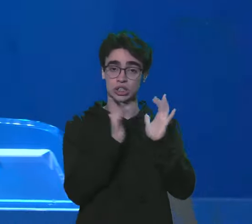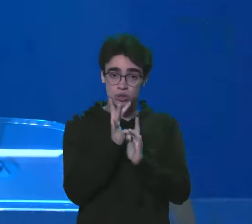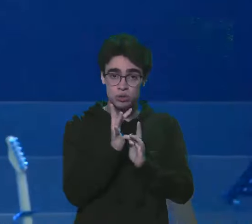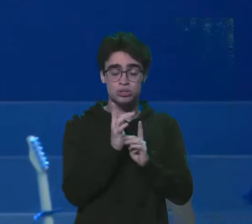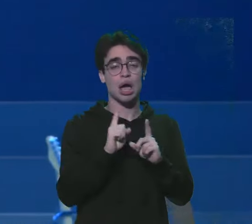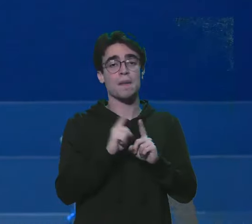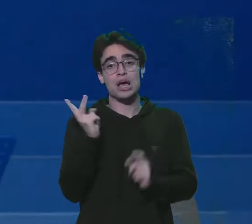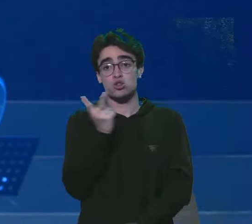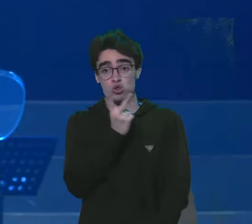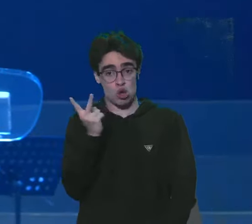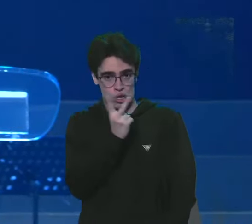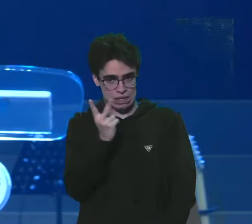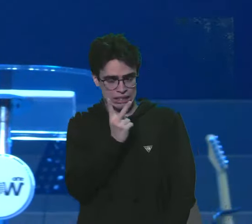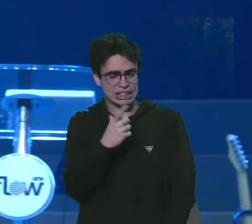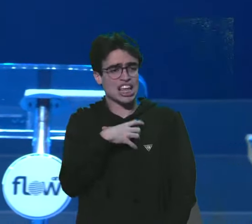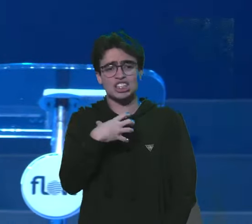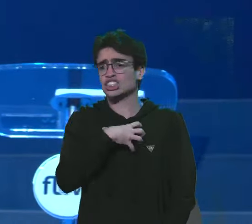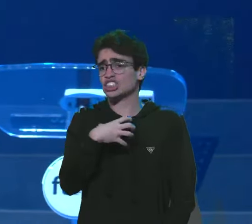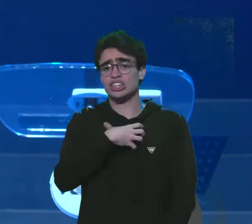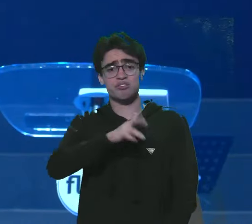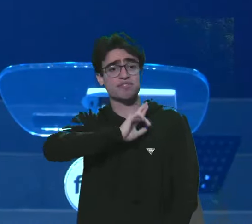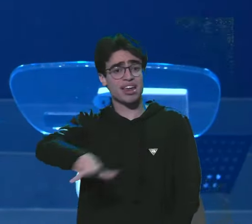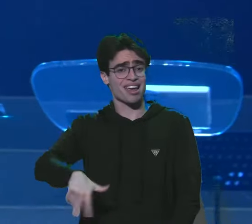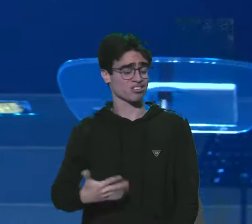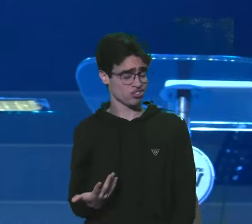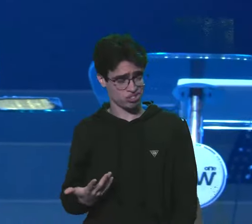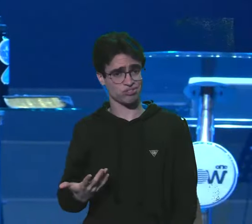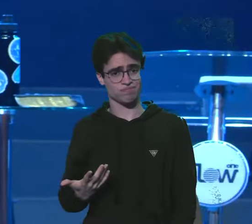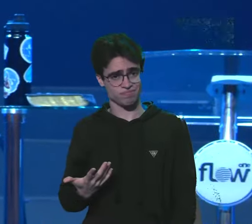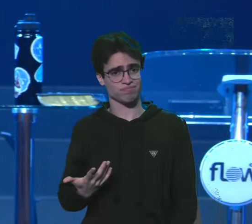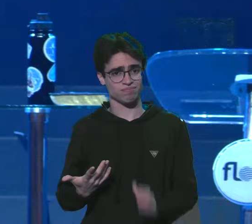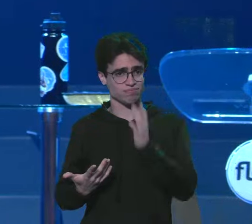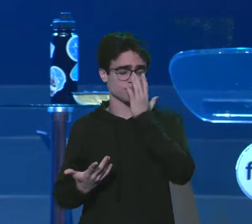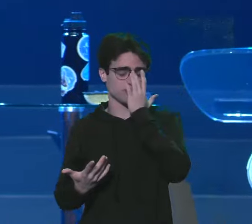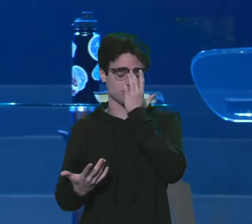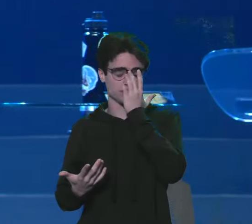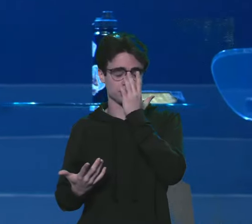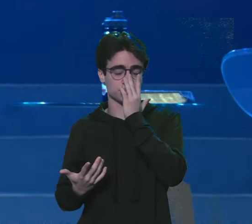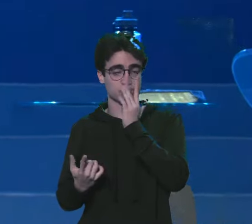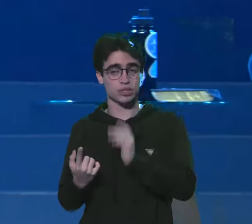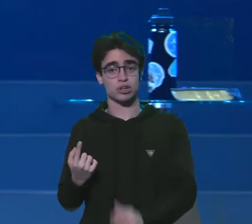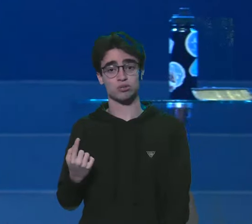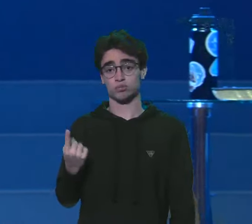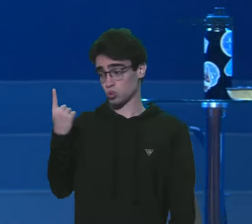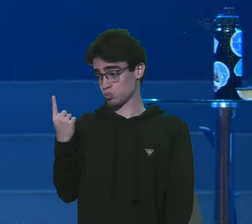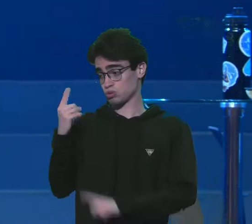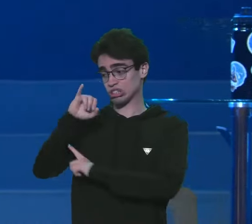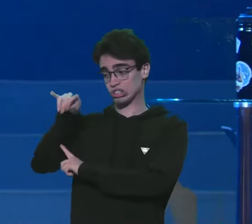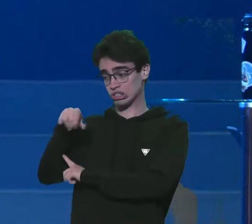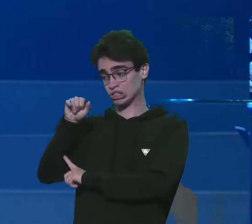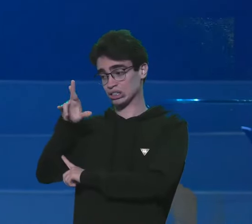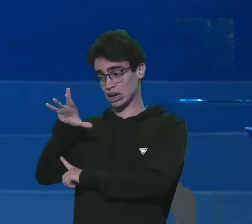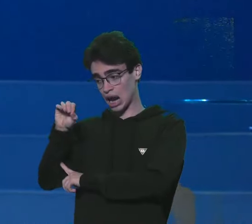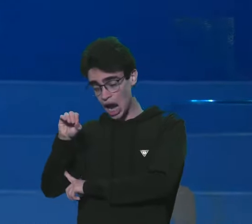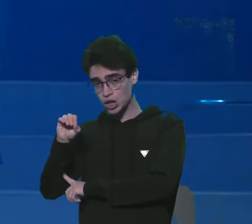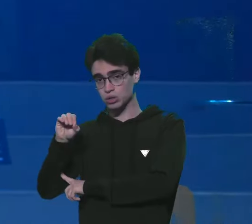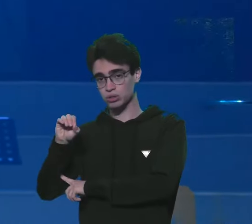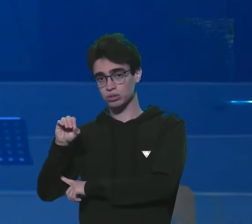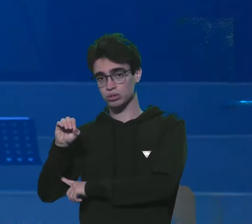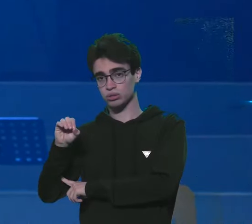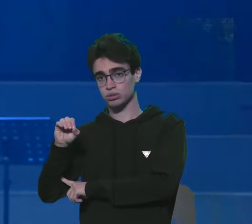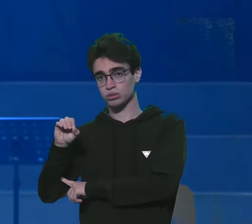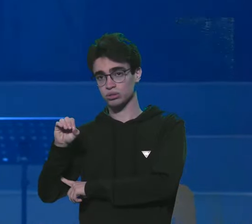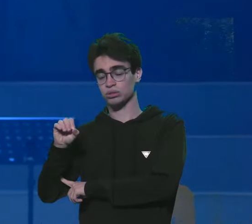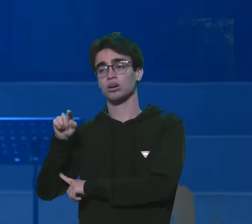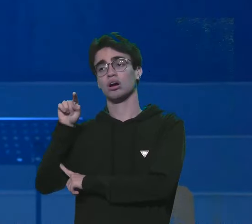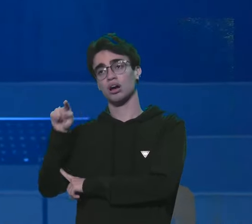eles vão de maneiras diferentes até Jesus. Um era Jairo. A Bíblia cita o